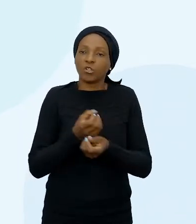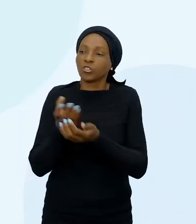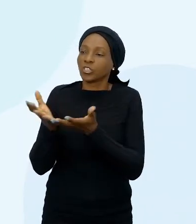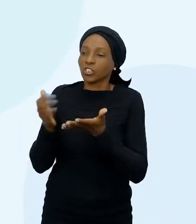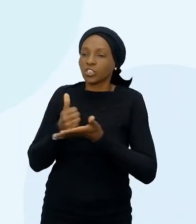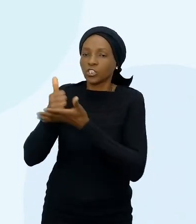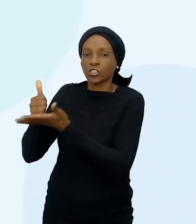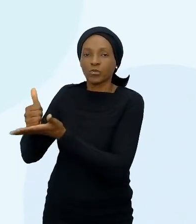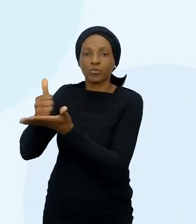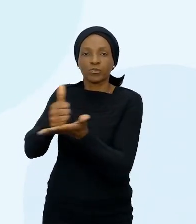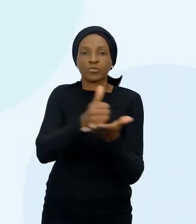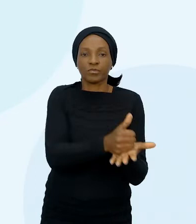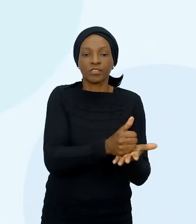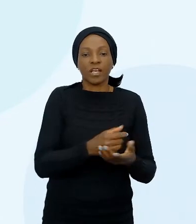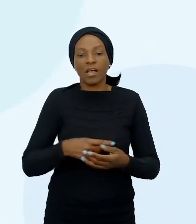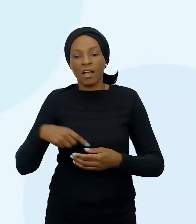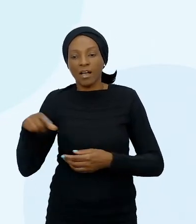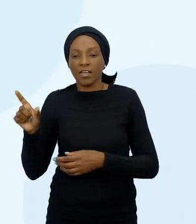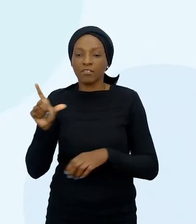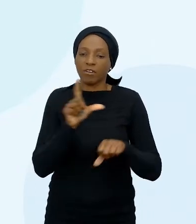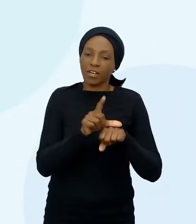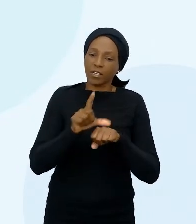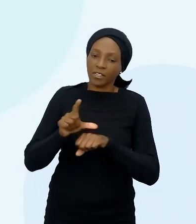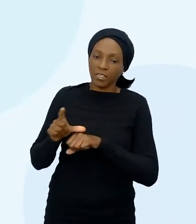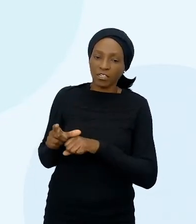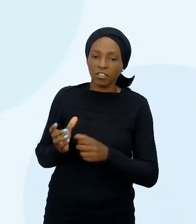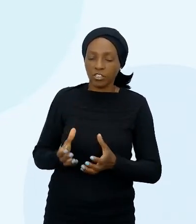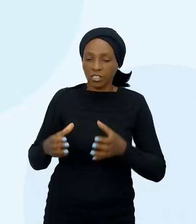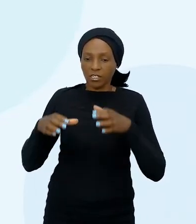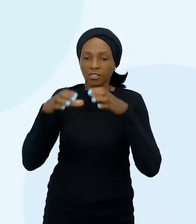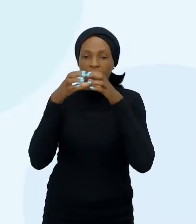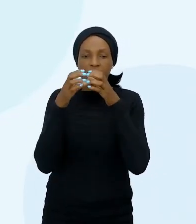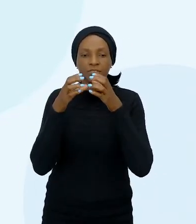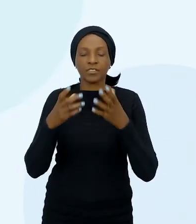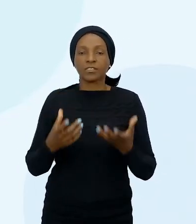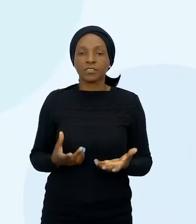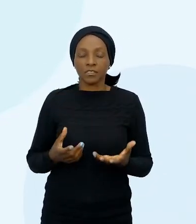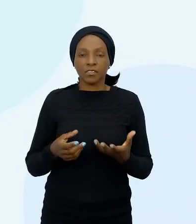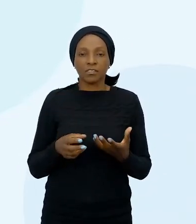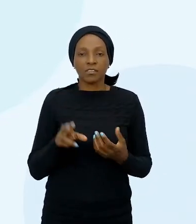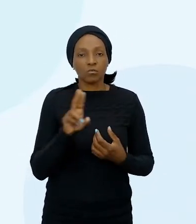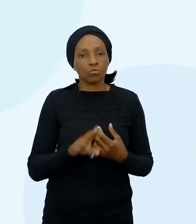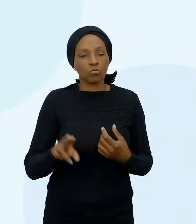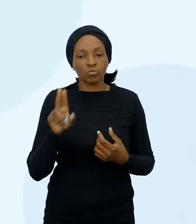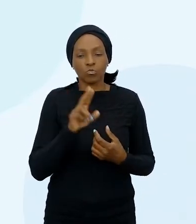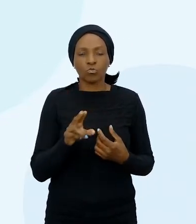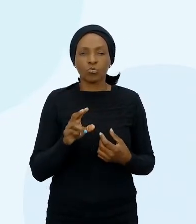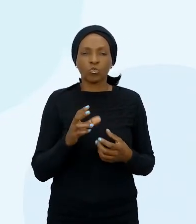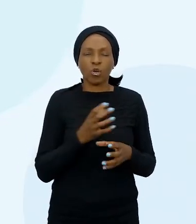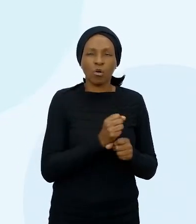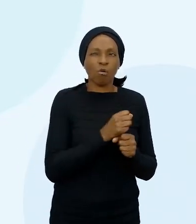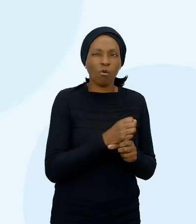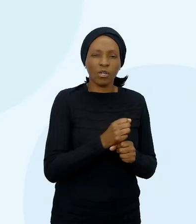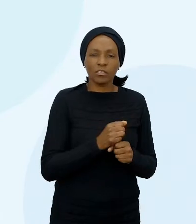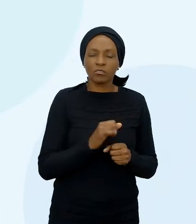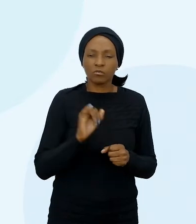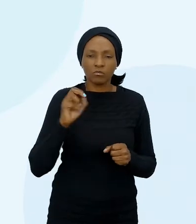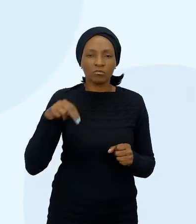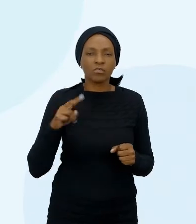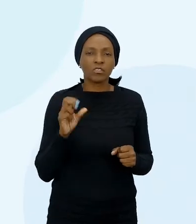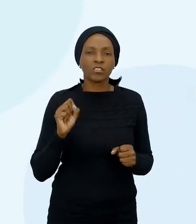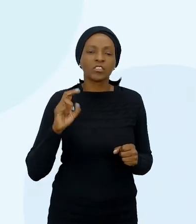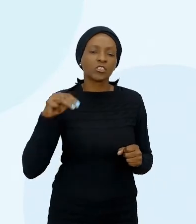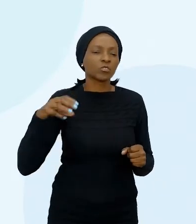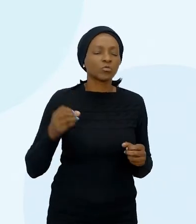ali no varejo, aquela garrafinha, né, e quanto foi utilizado ali de insumos para produção e transporte